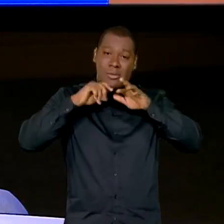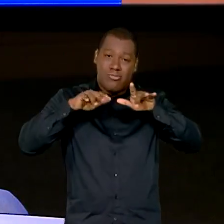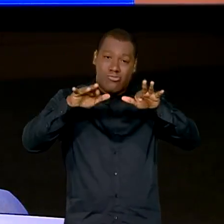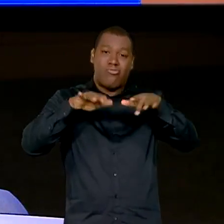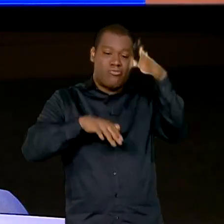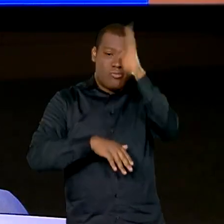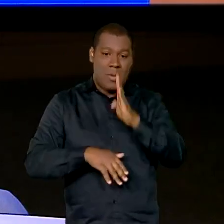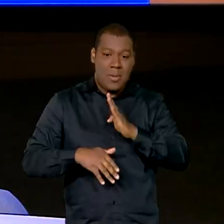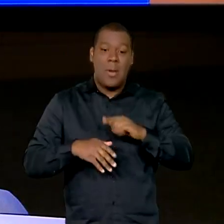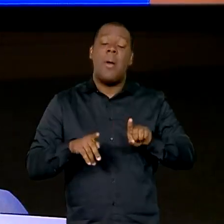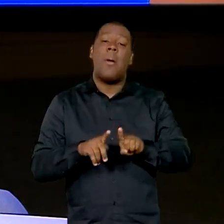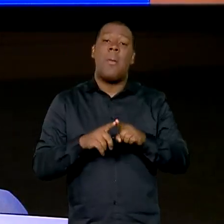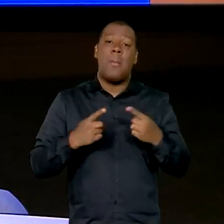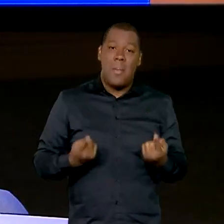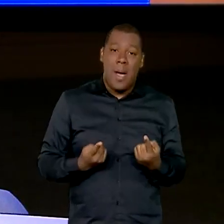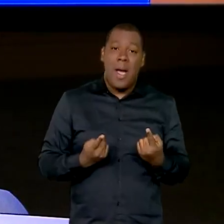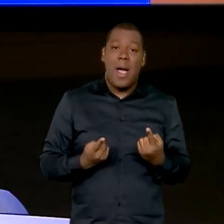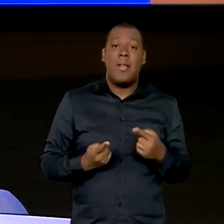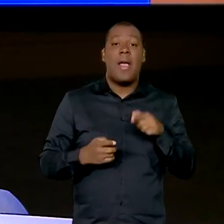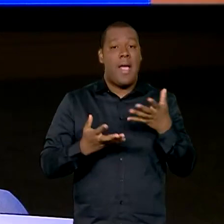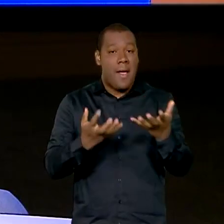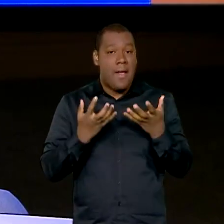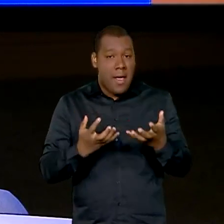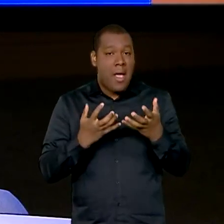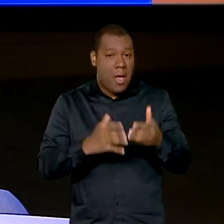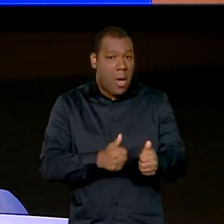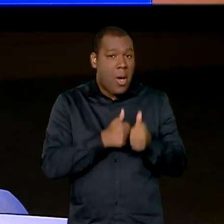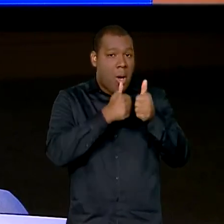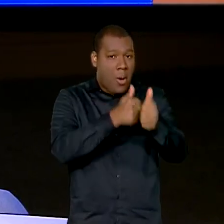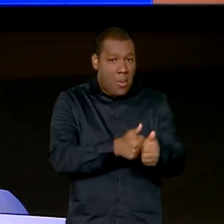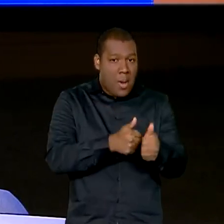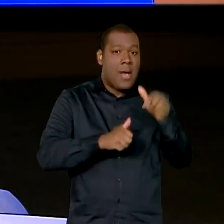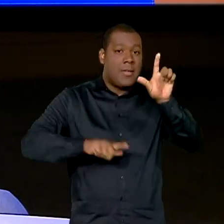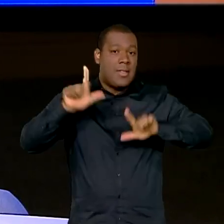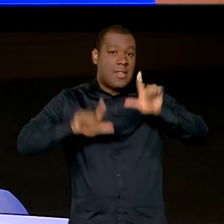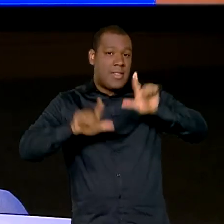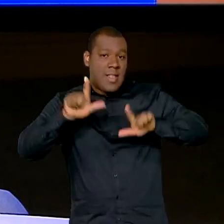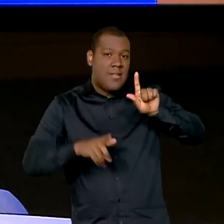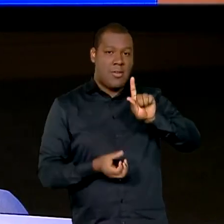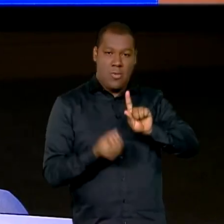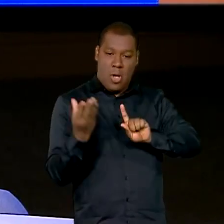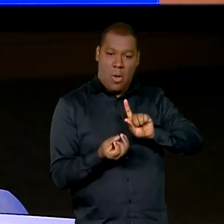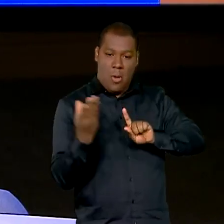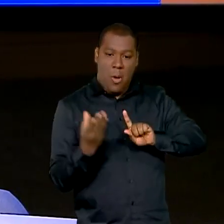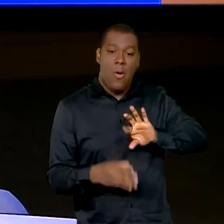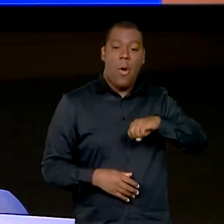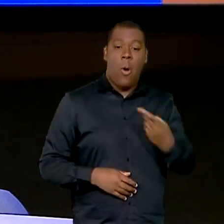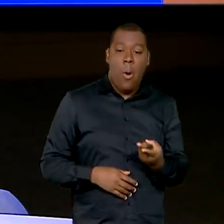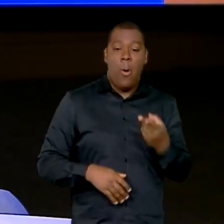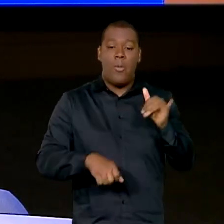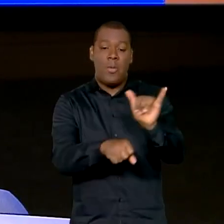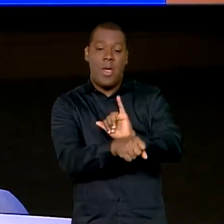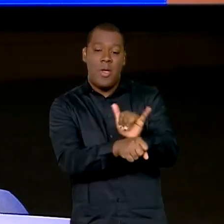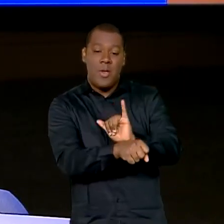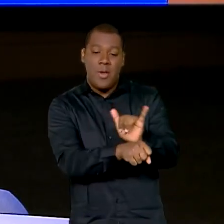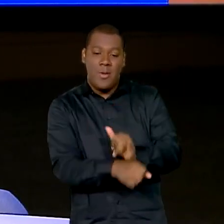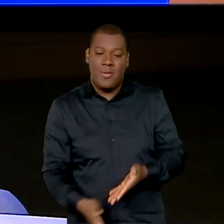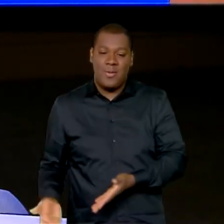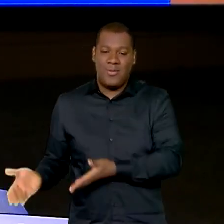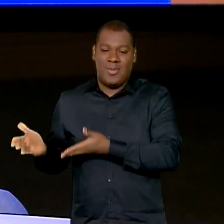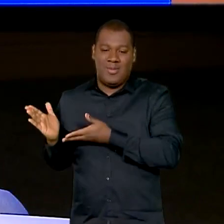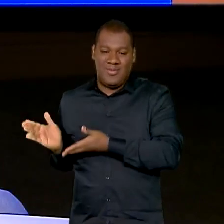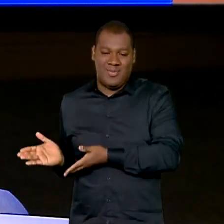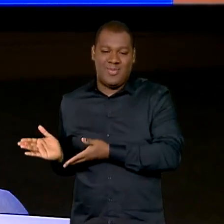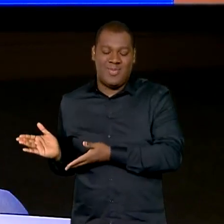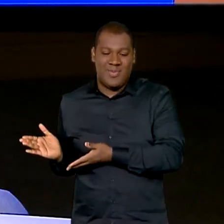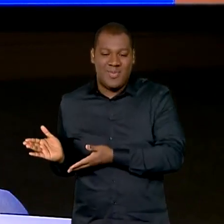quer nos ouvir e ver, pode nos acompanhar na sua TV no Canal Gov ou pelo nosso YouTube, que é o